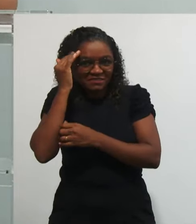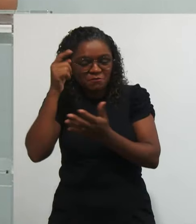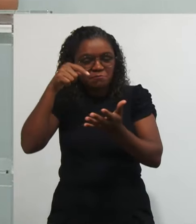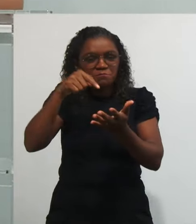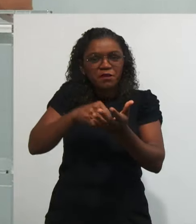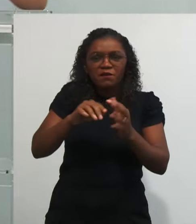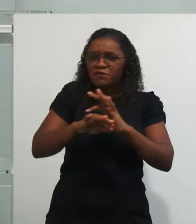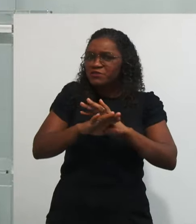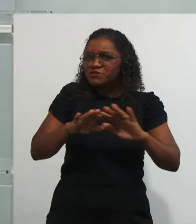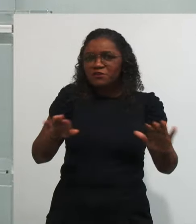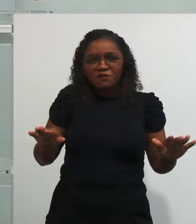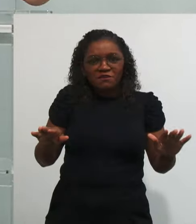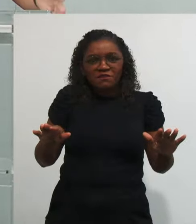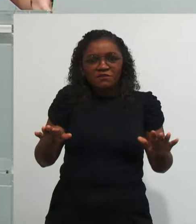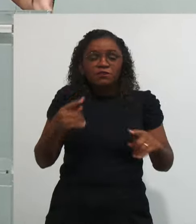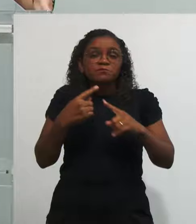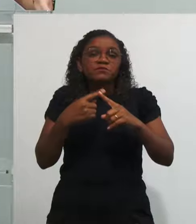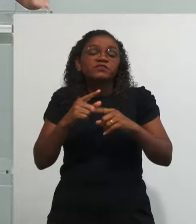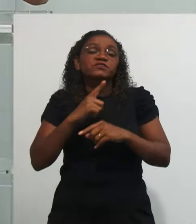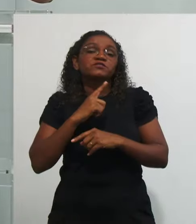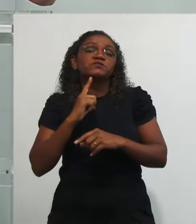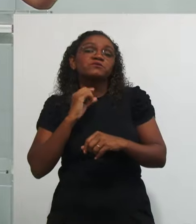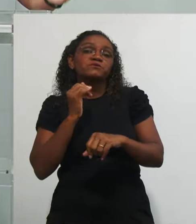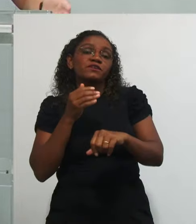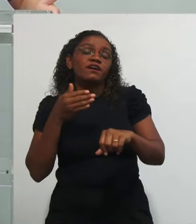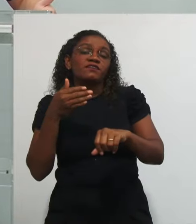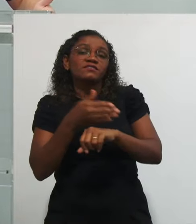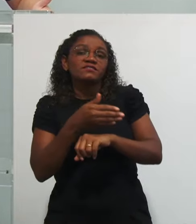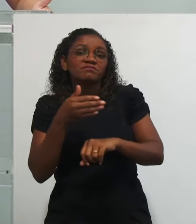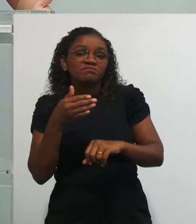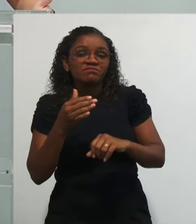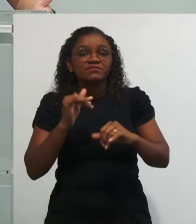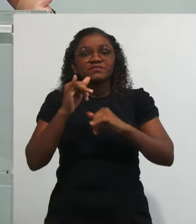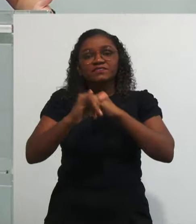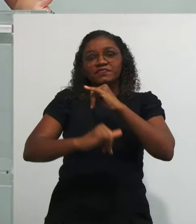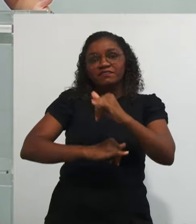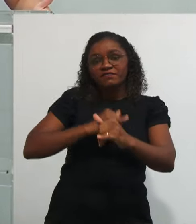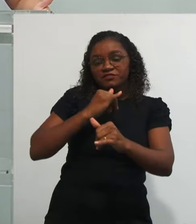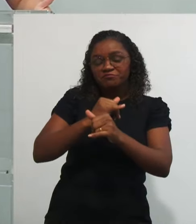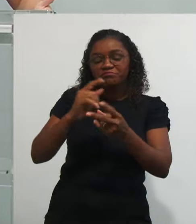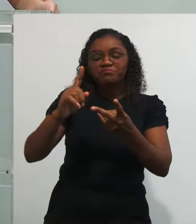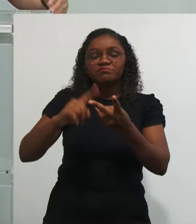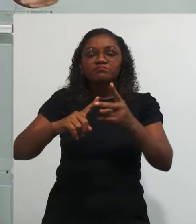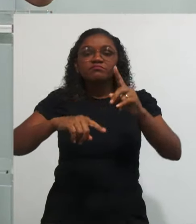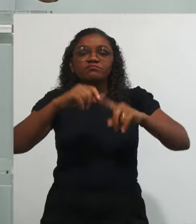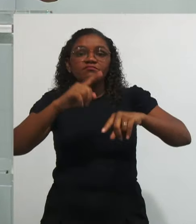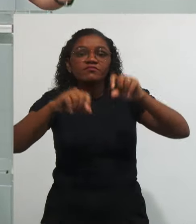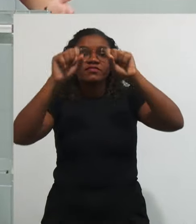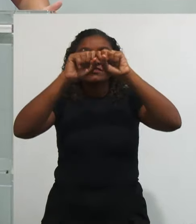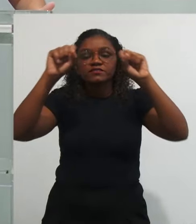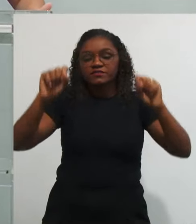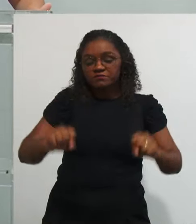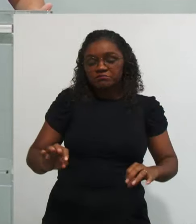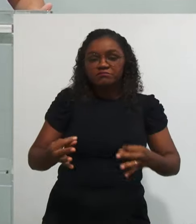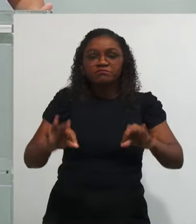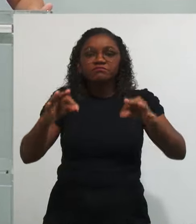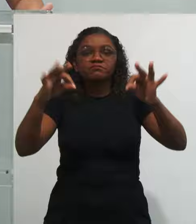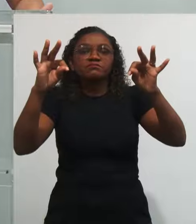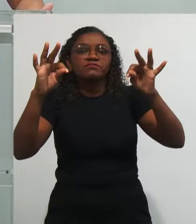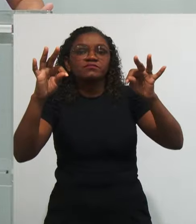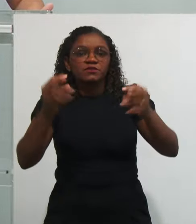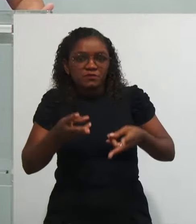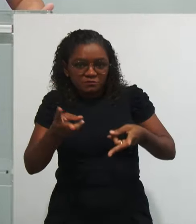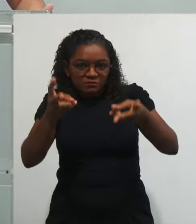tela do celular um acesso à internet um acesso a um sistema eletrônico então perceba que esses avanços aí é